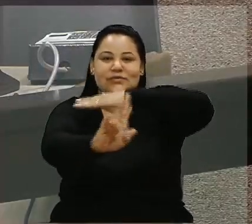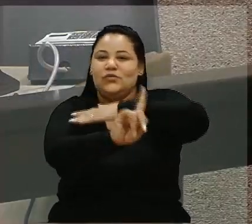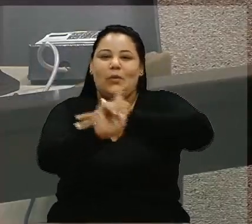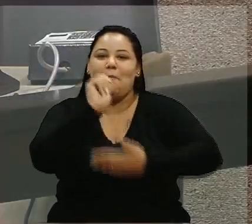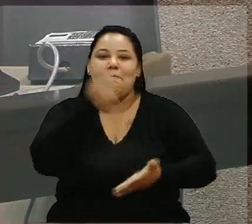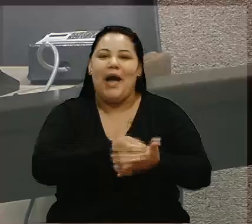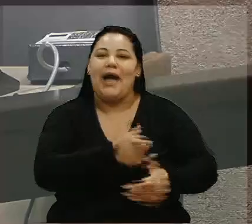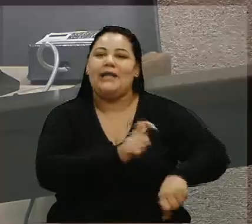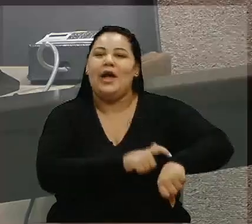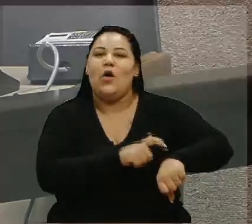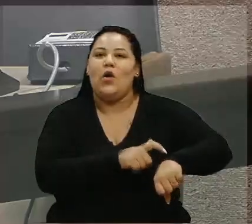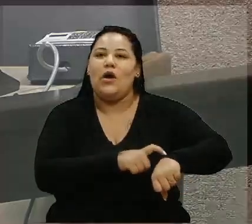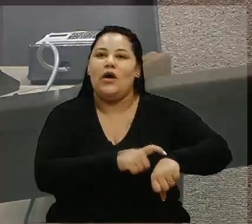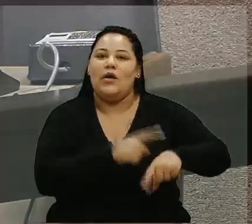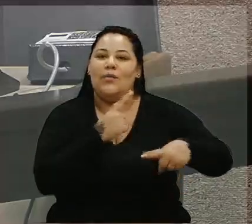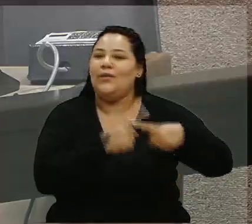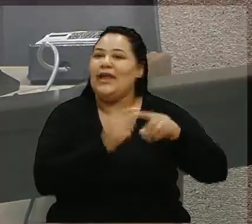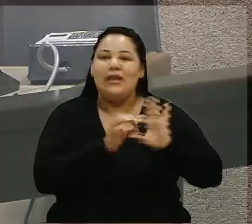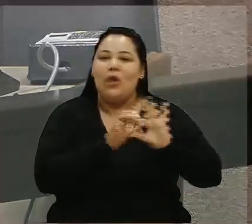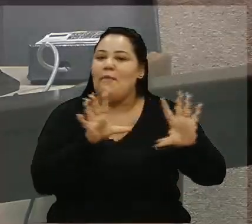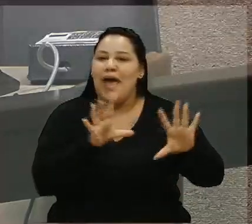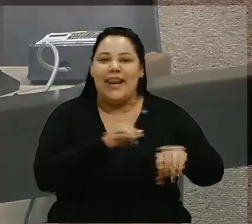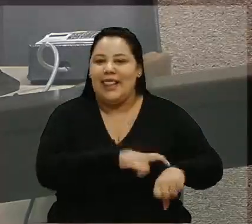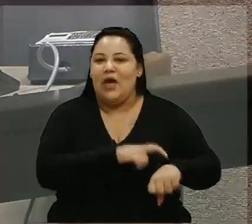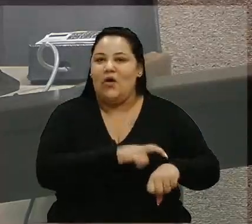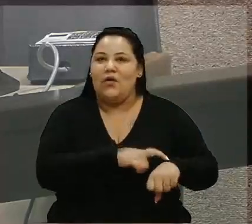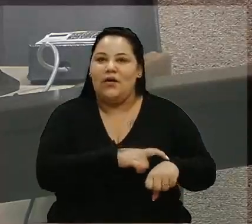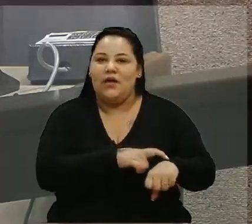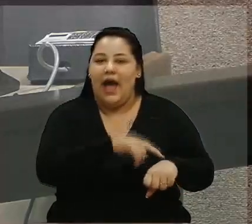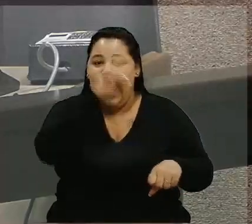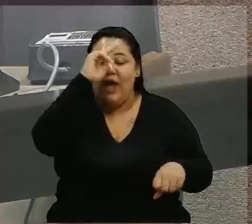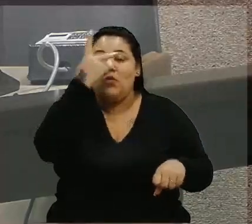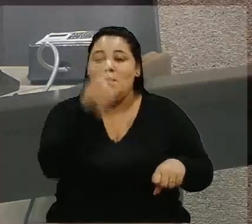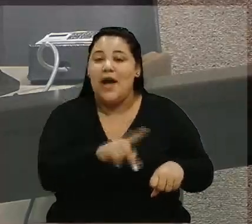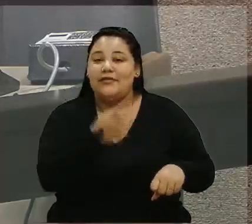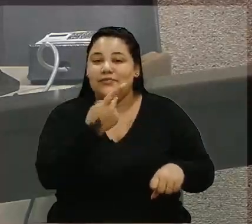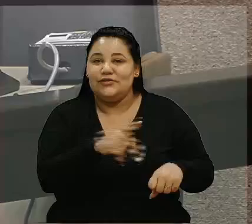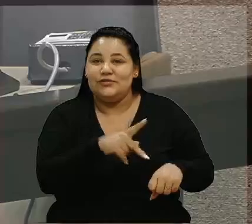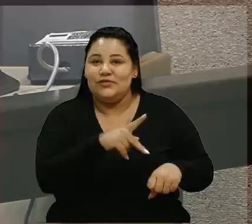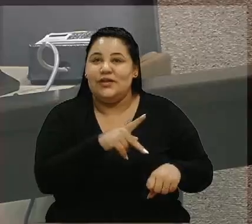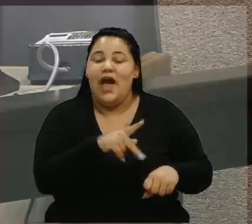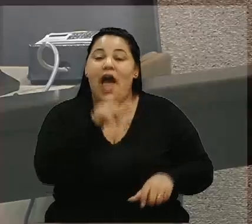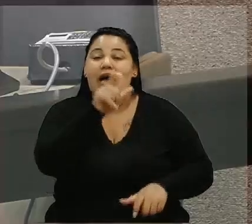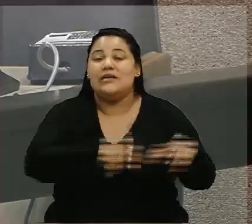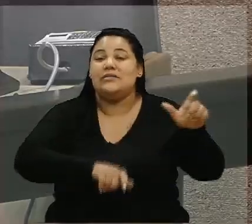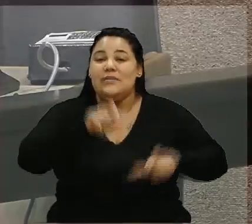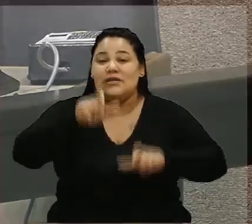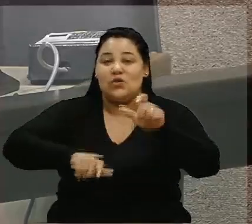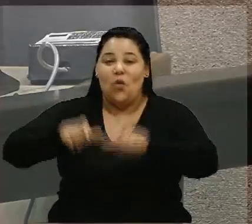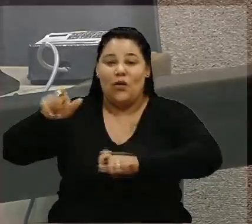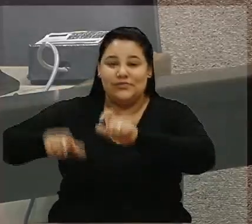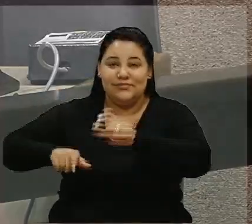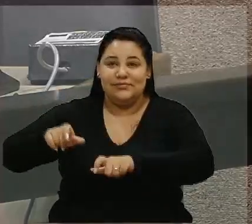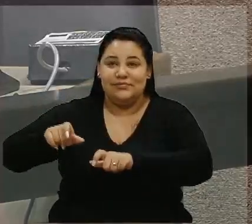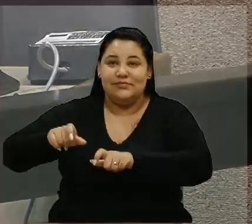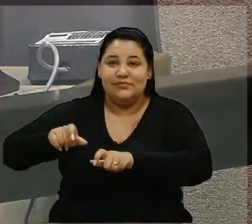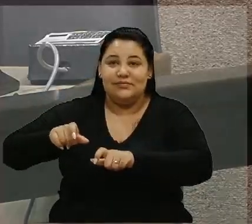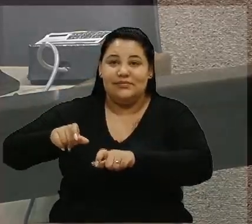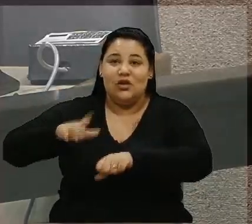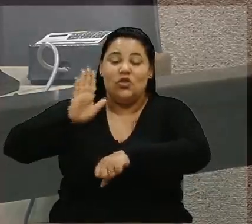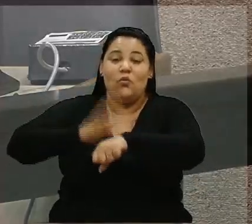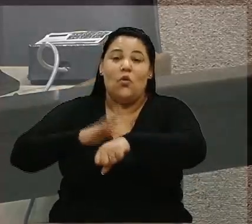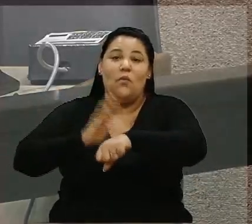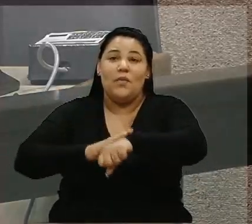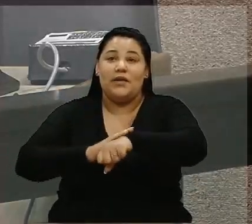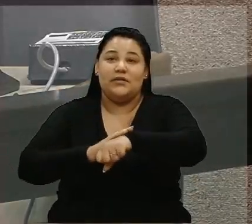Você não consegue, porque ele não libera imediatamente. Automaticamente, as pessoas, quando passam, não